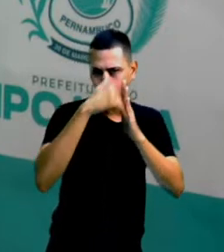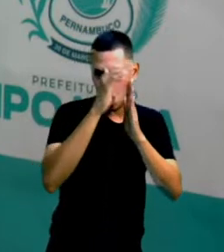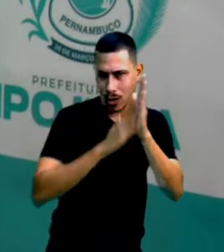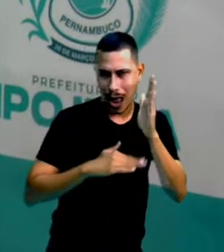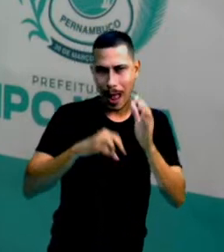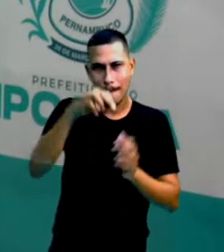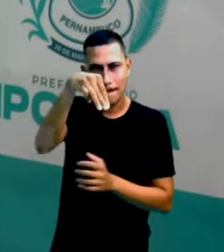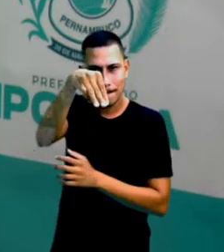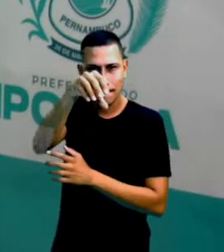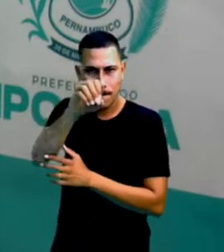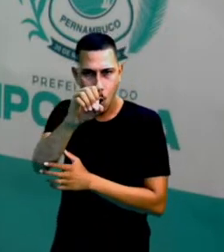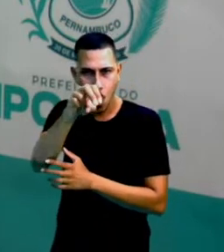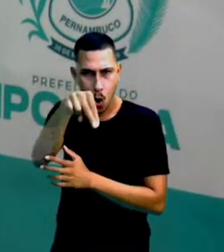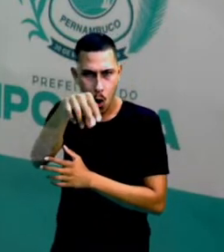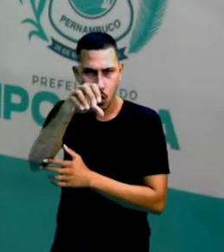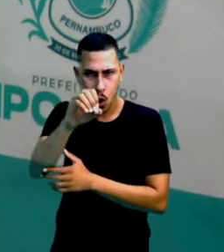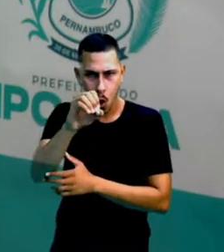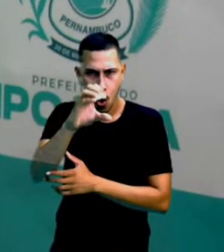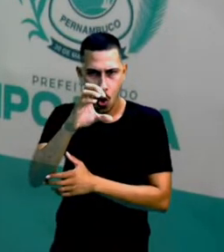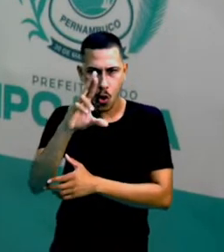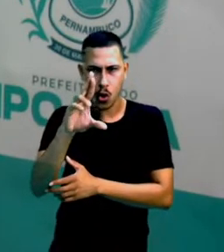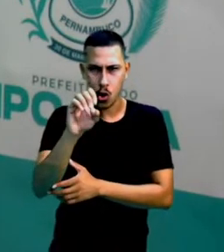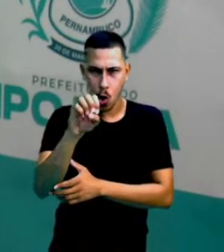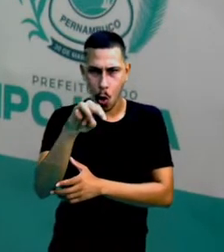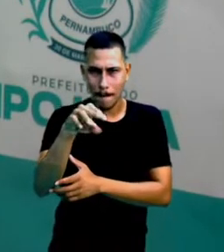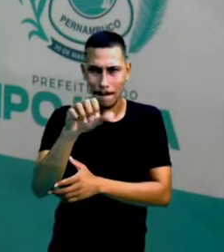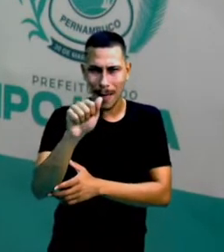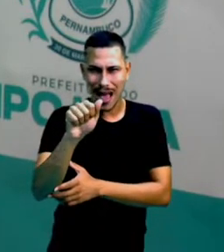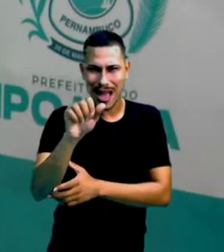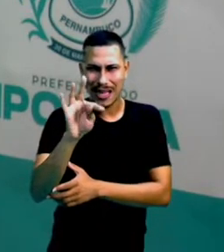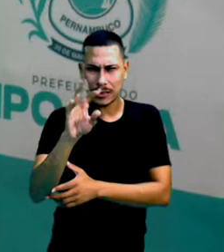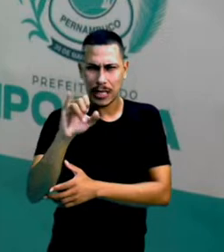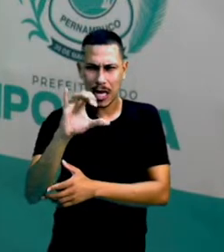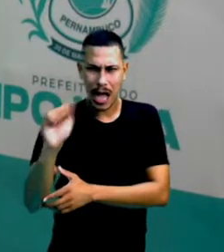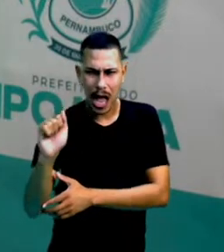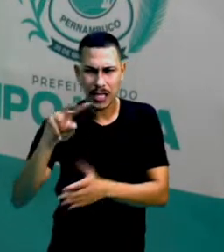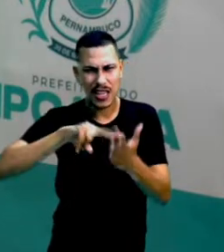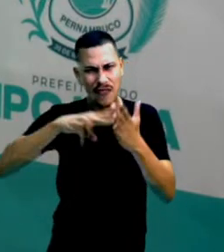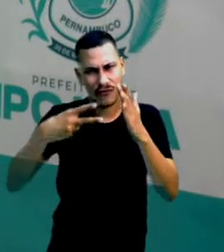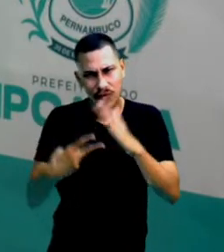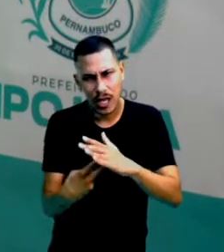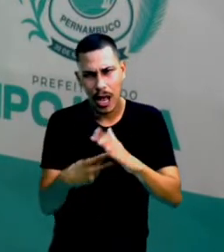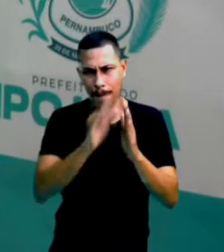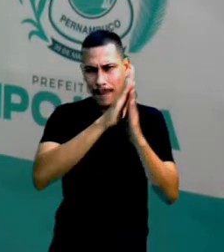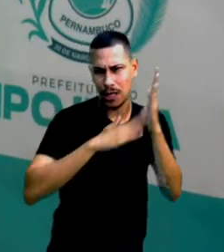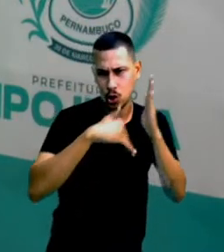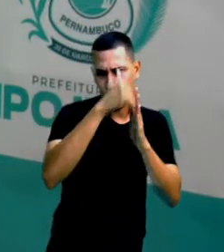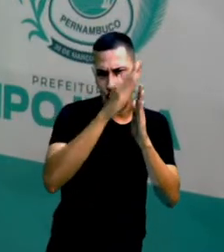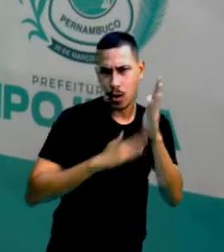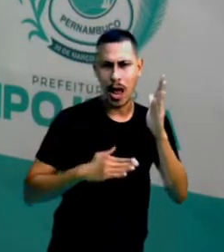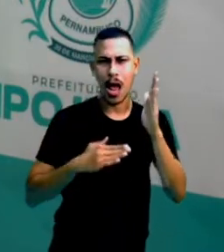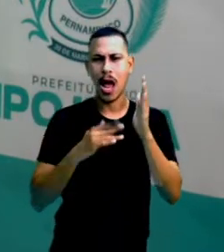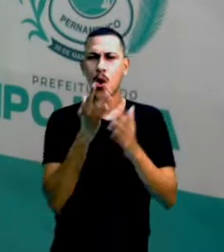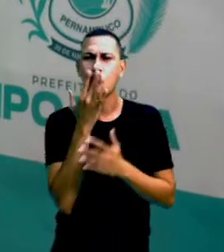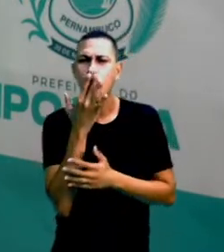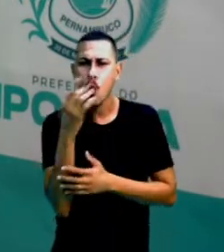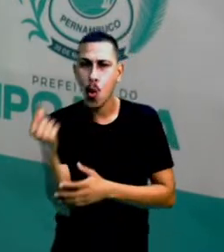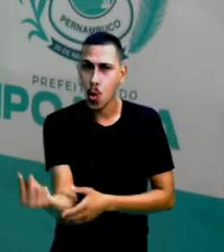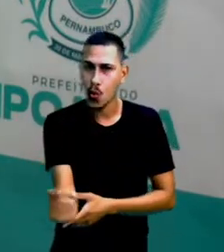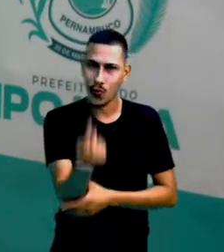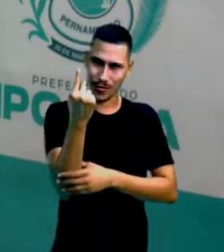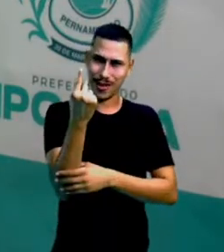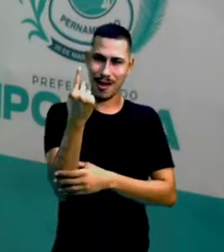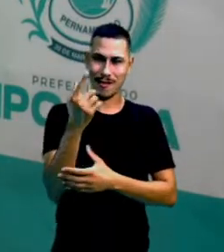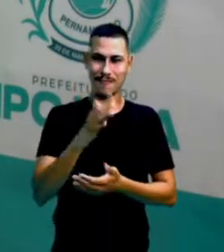monocrômica ou monocromática é uma pintura que só tem uma cor. Agora tem as gradações. Do escuro até o